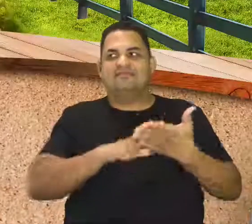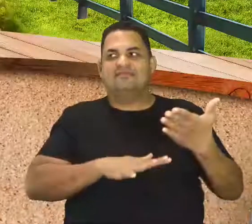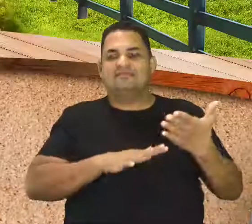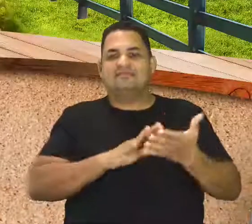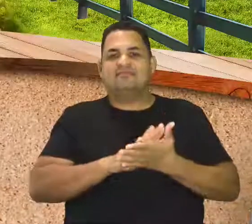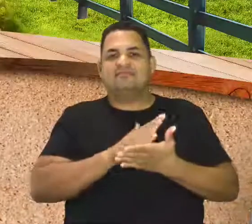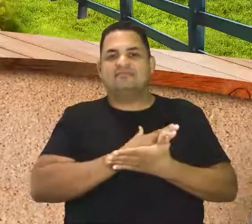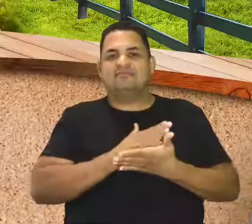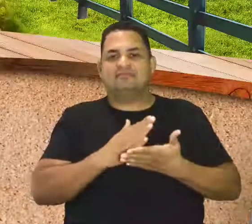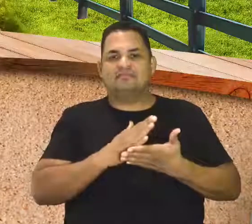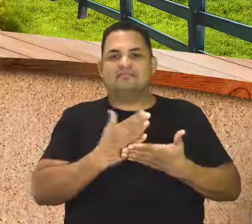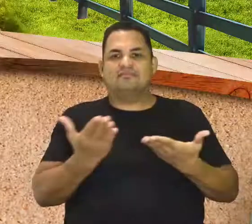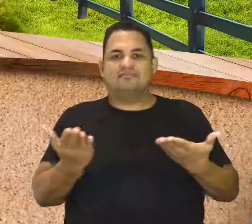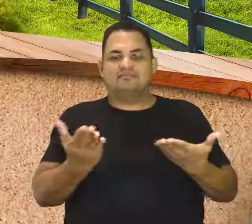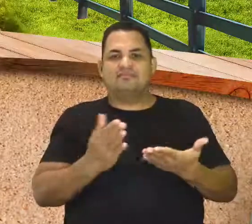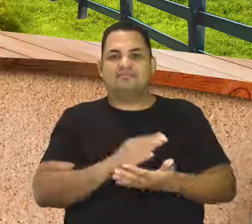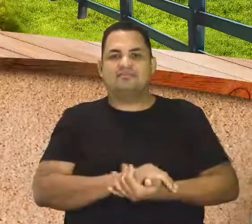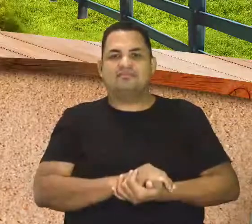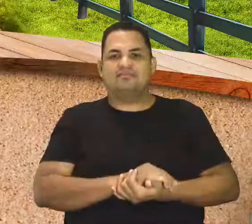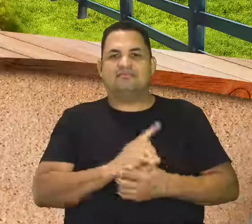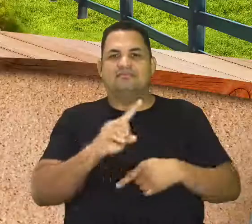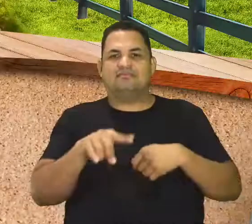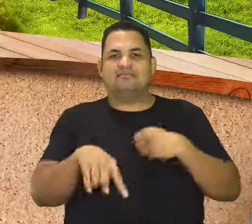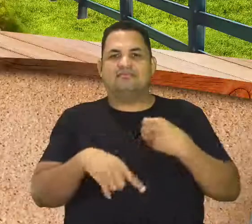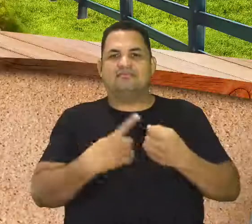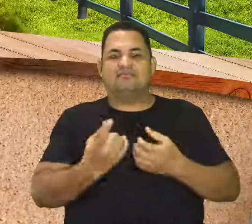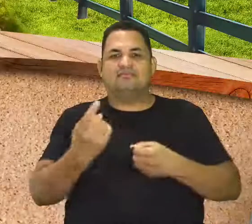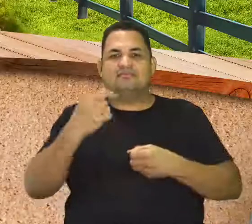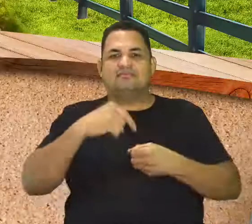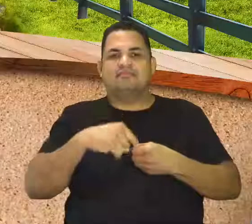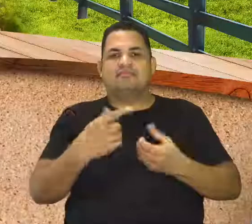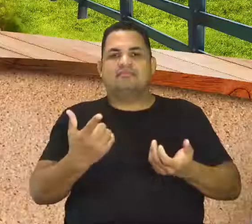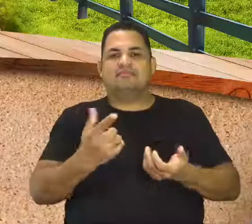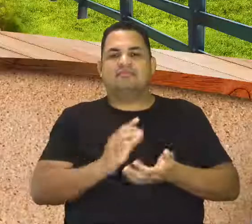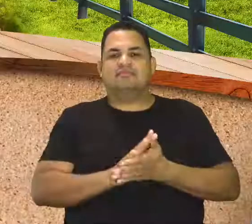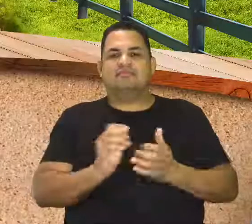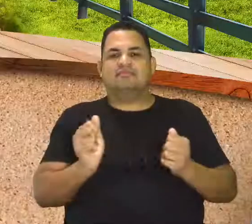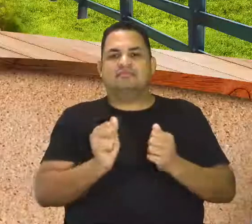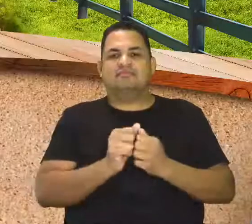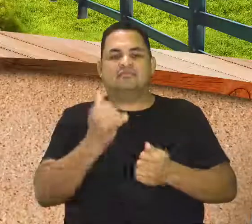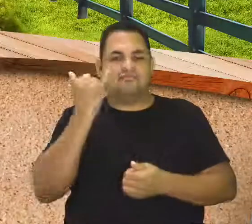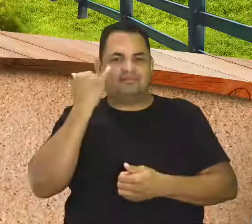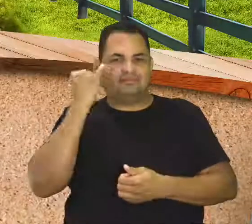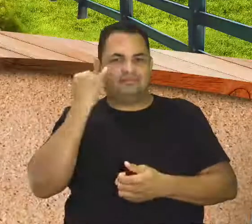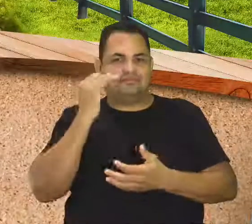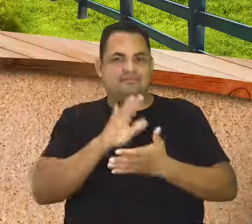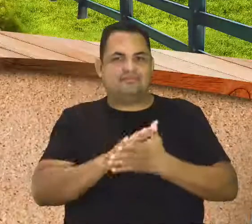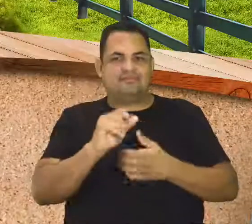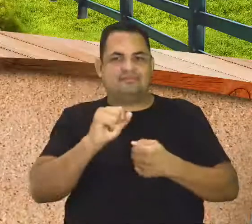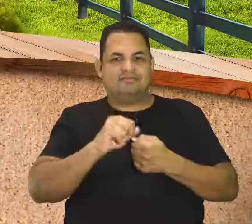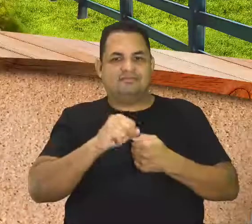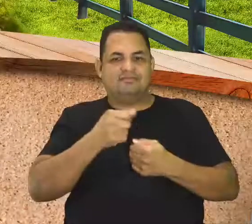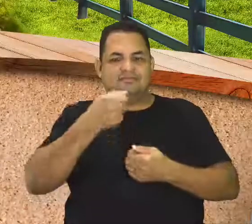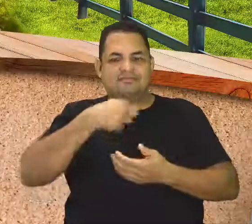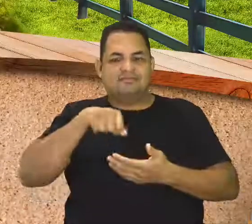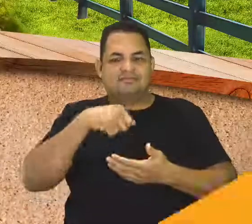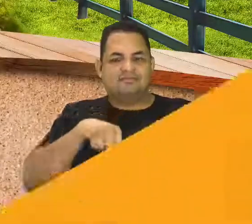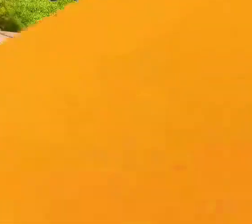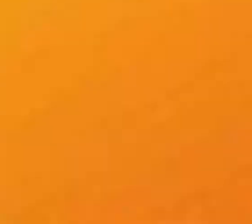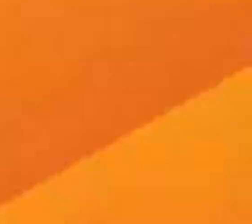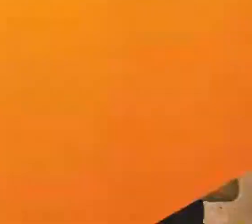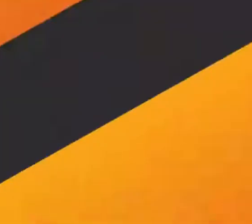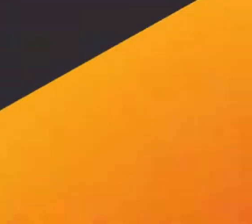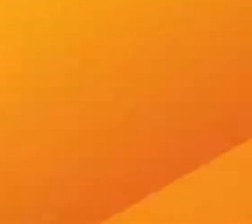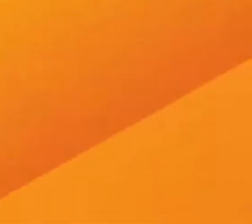e começar a mexer. Daqui a pouco a gente volta, claro, juntamente com a Sâmia, para a gente realizar essas correções.